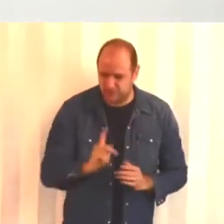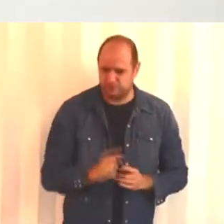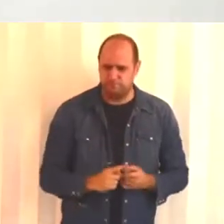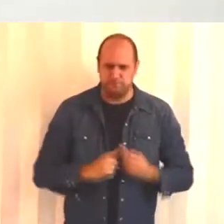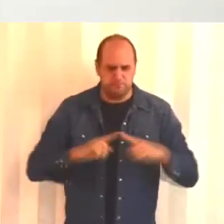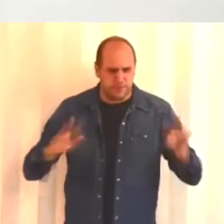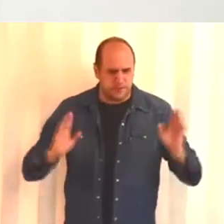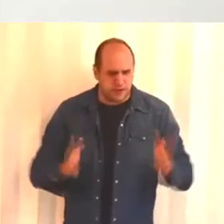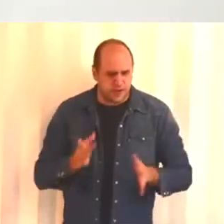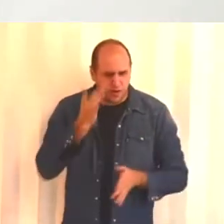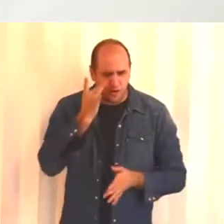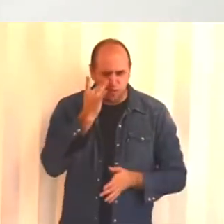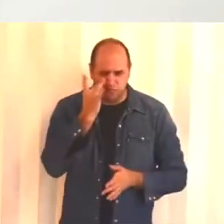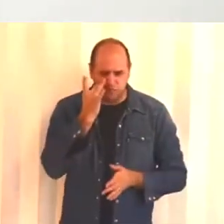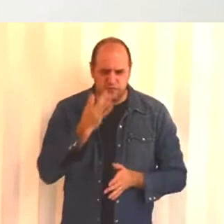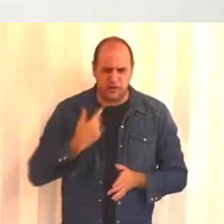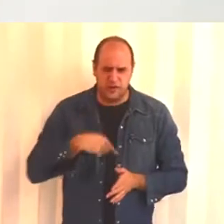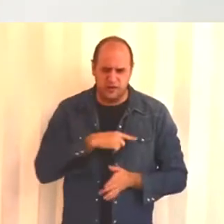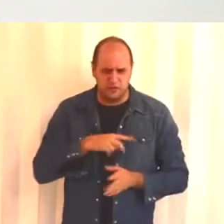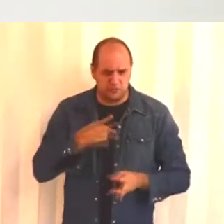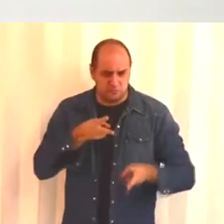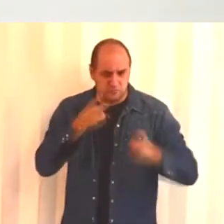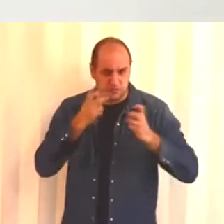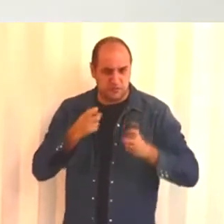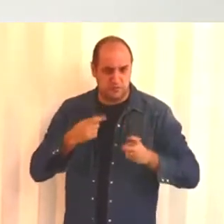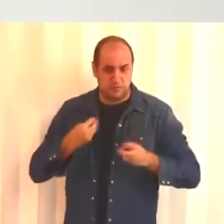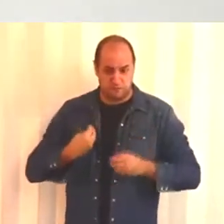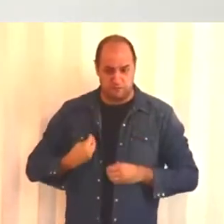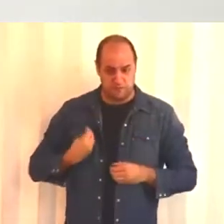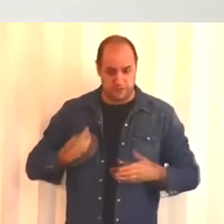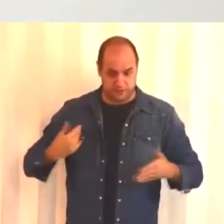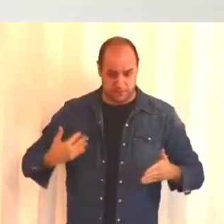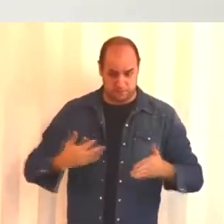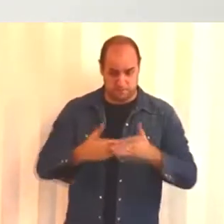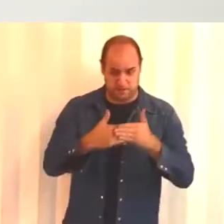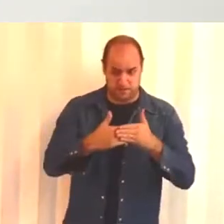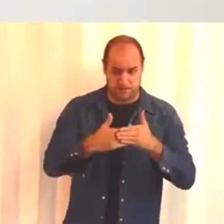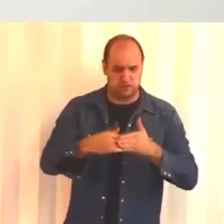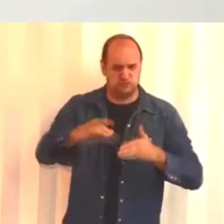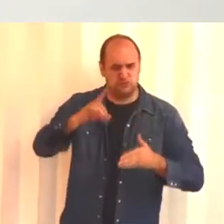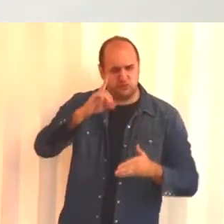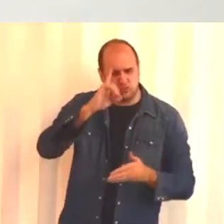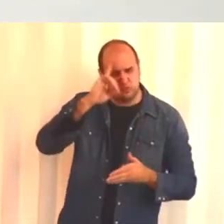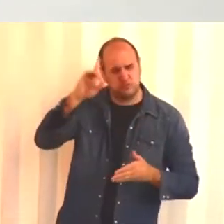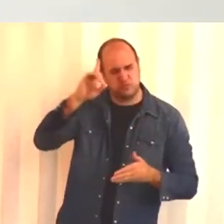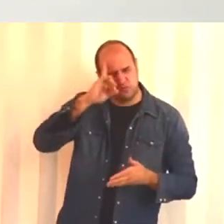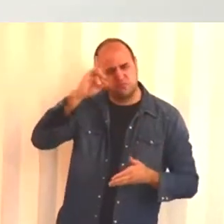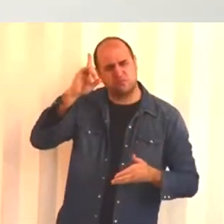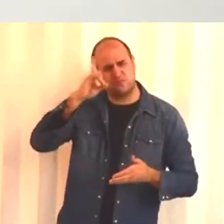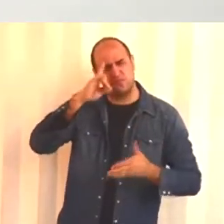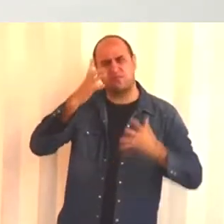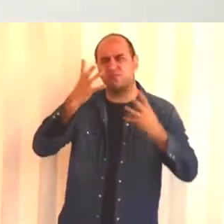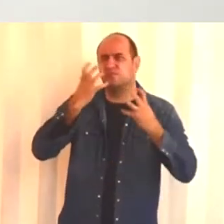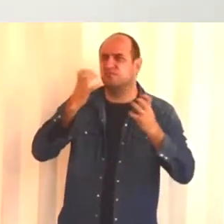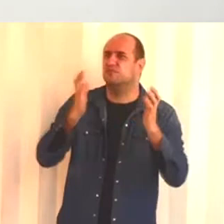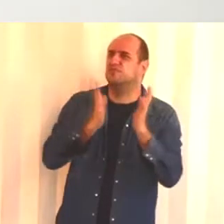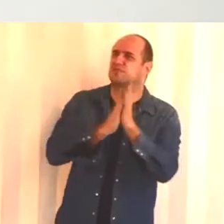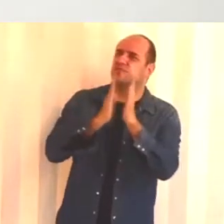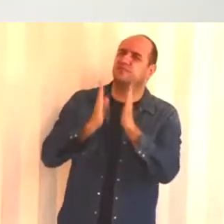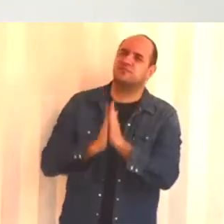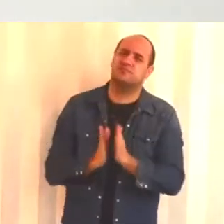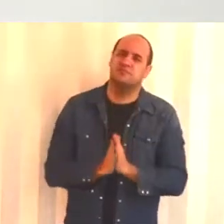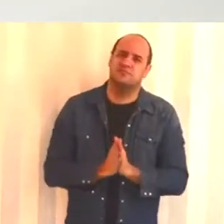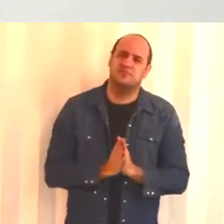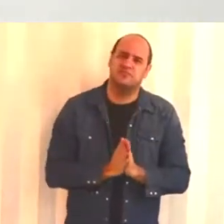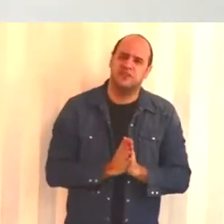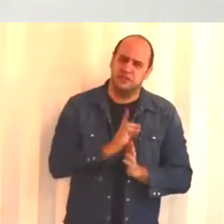estamos militando, cabe fazer esta ressalva: enquanto eu viver, Senhor, todos os dias da minha vida eu quero te louvar.